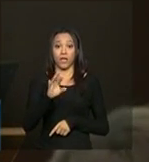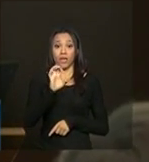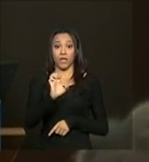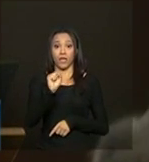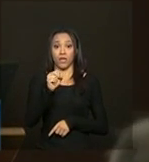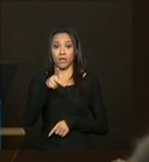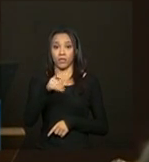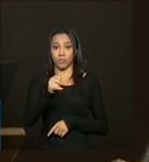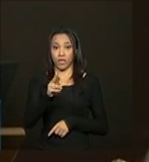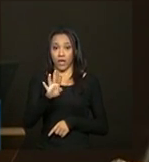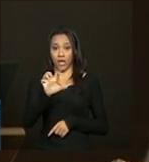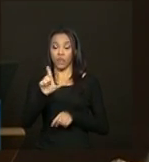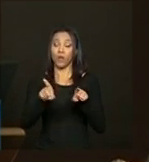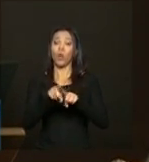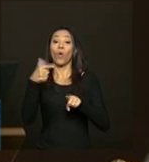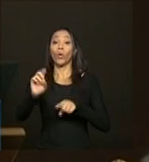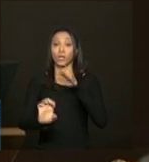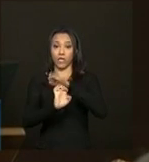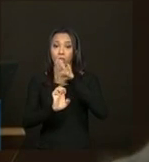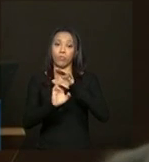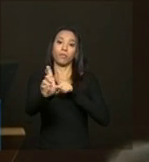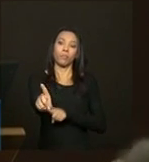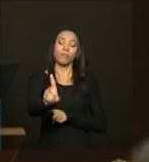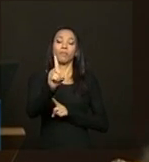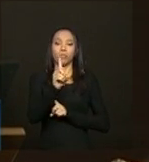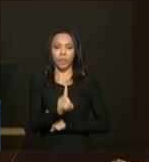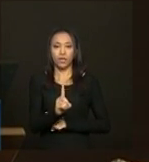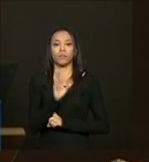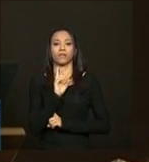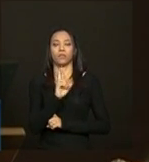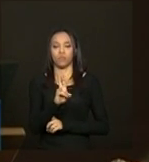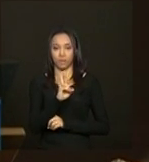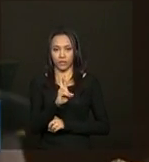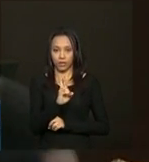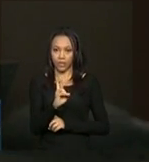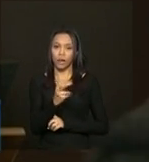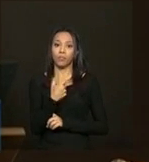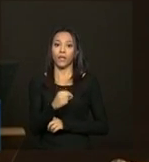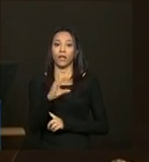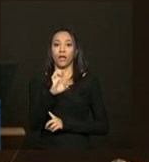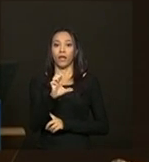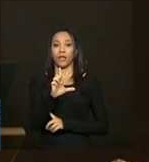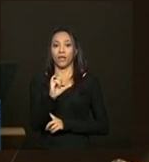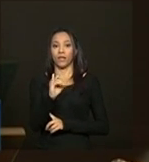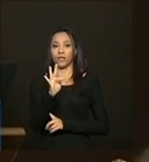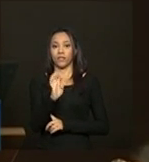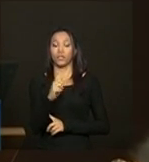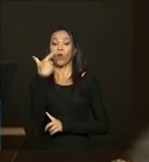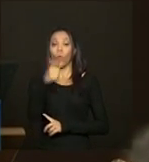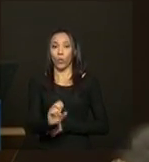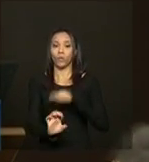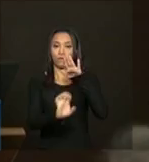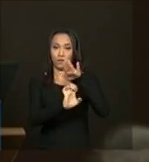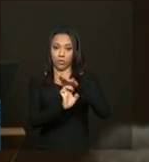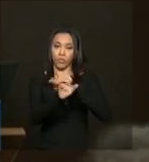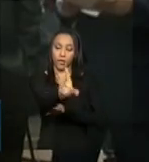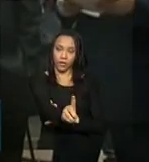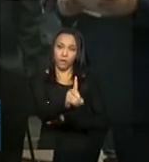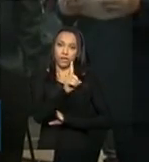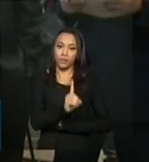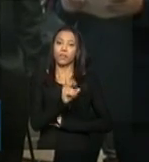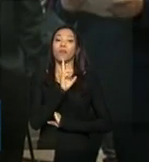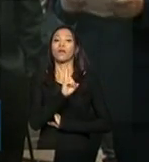Spinelli. Lintrando Brasil Participações S.A., representado pela corretora Elite. Alopar Investimento